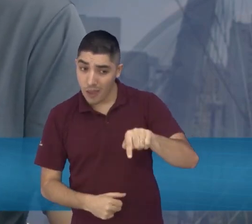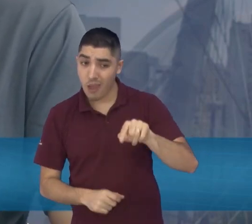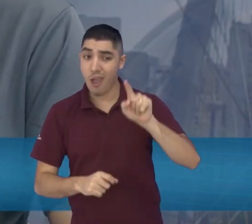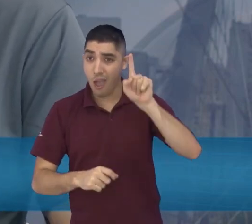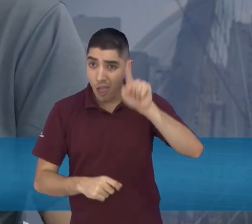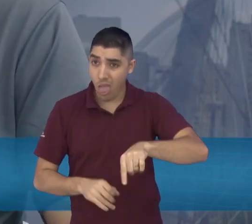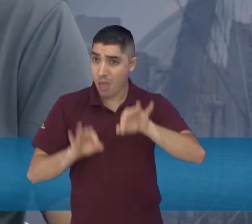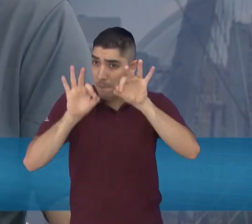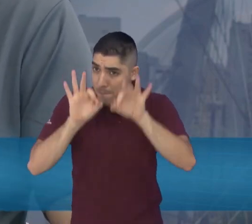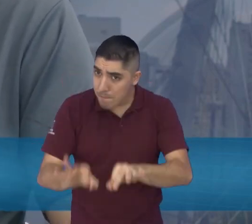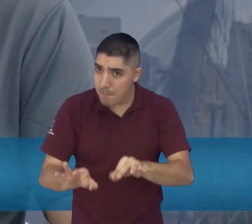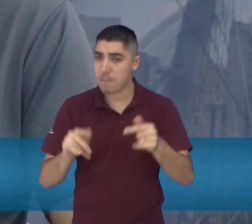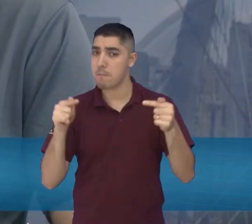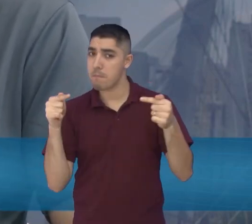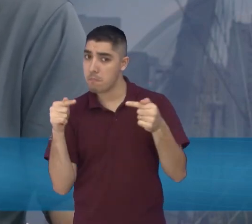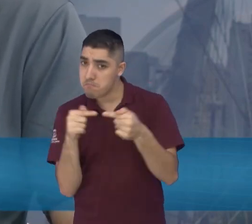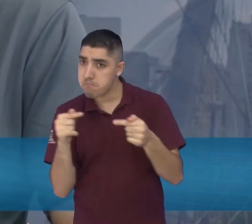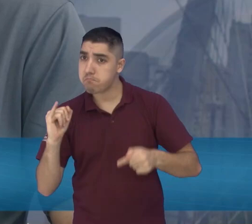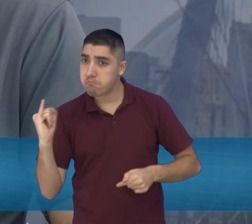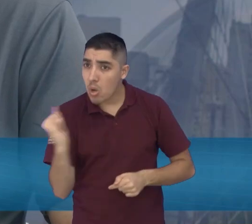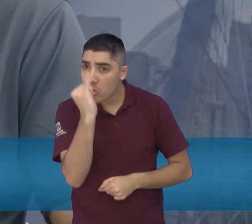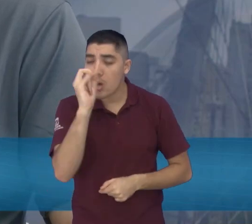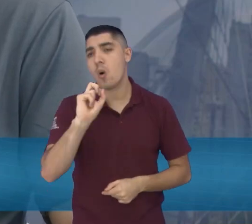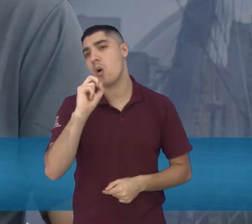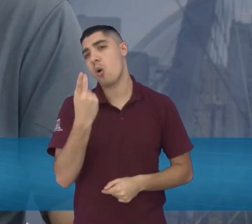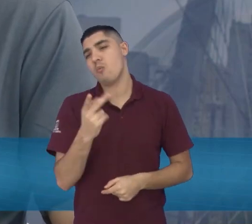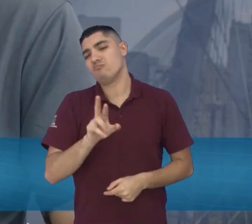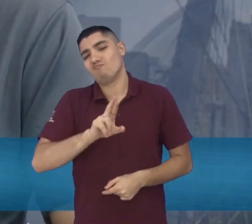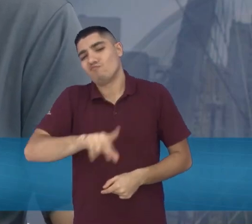classificação se dê. Então, alguns elementos